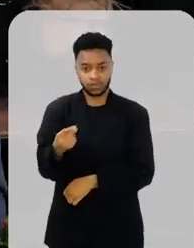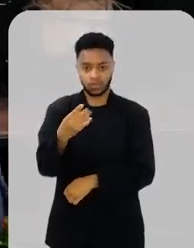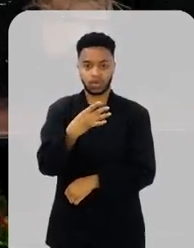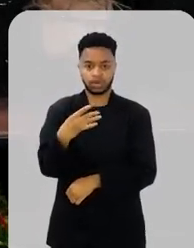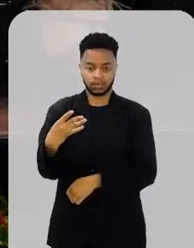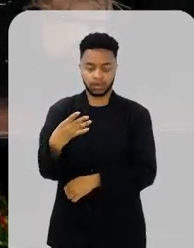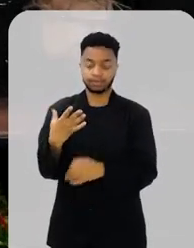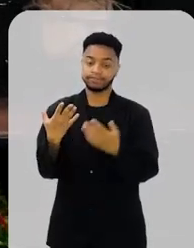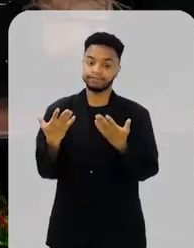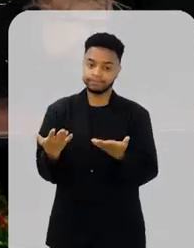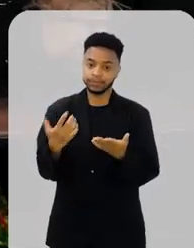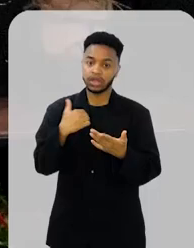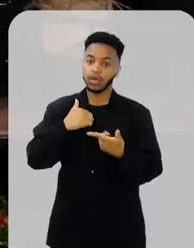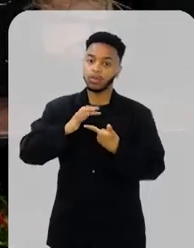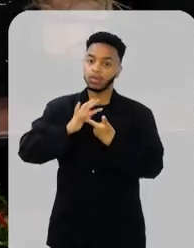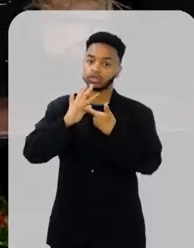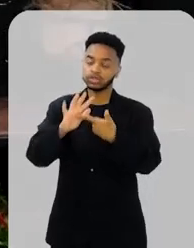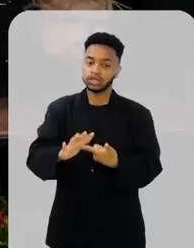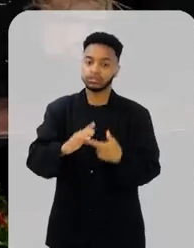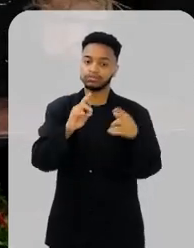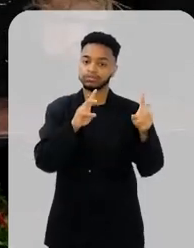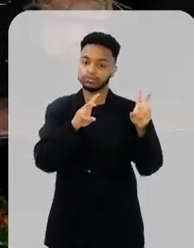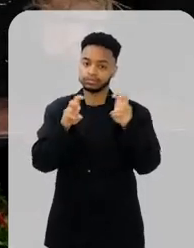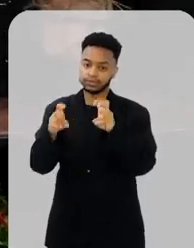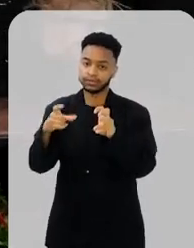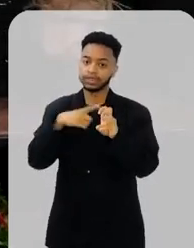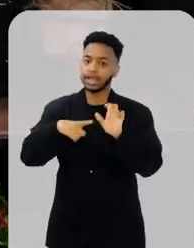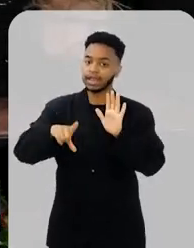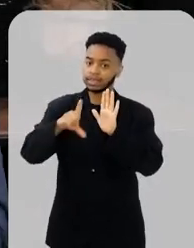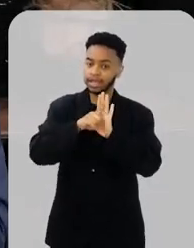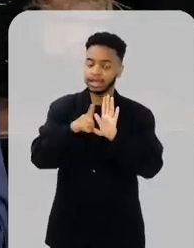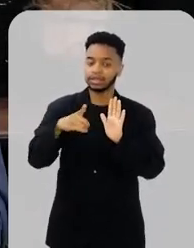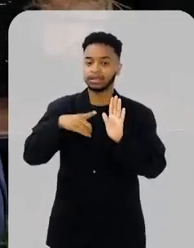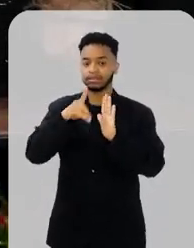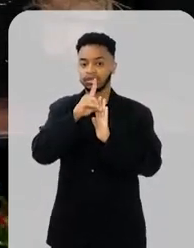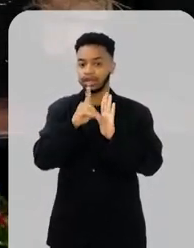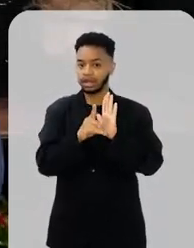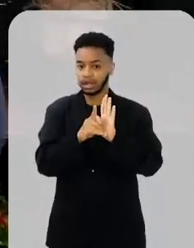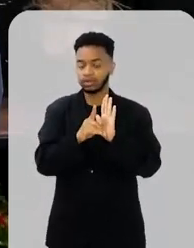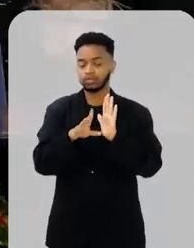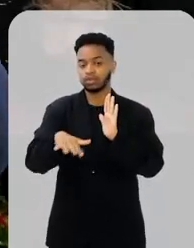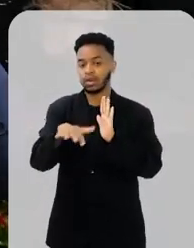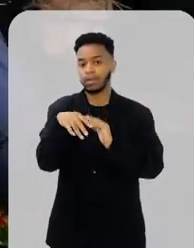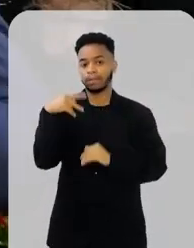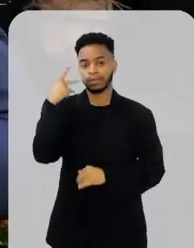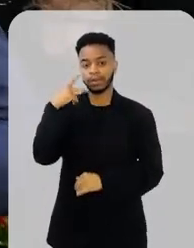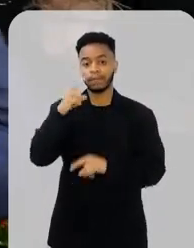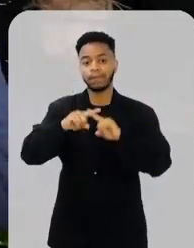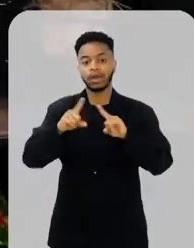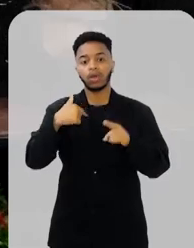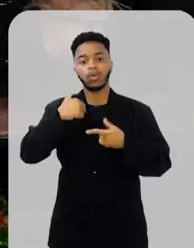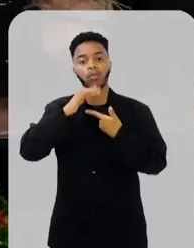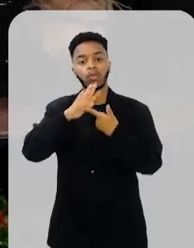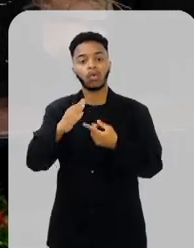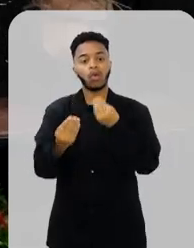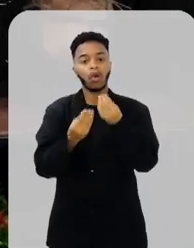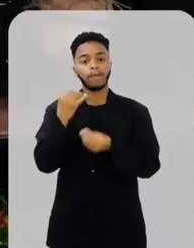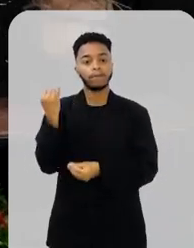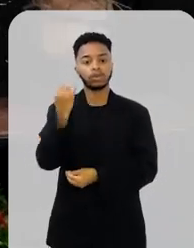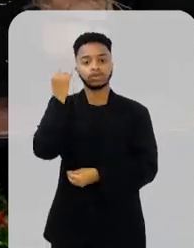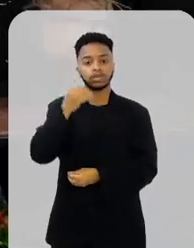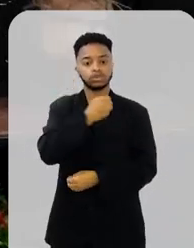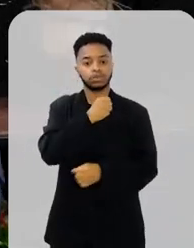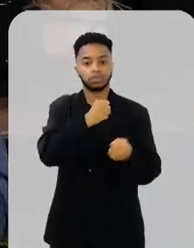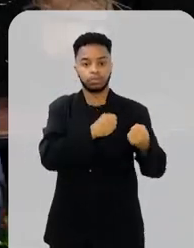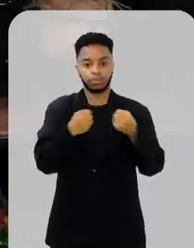114.044. Eu estou trazendo essa questão, o arcabouço legal, uma lei, um decreto, a política. Então, a importância